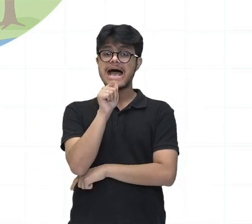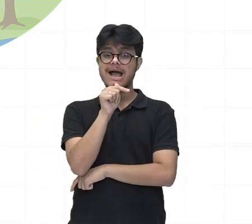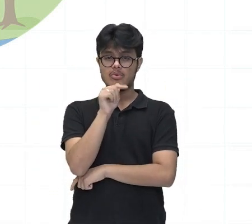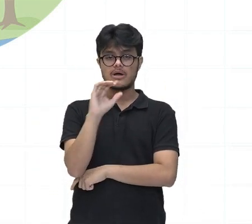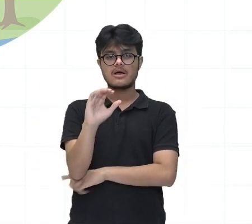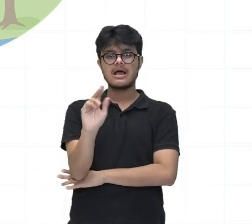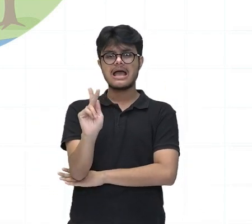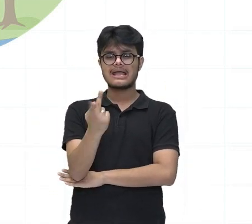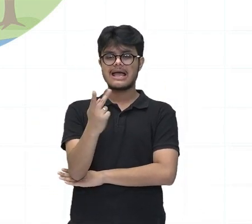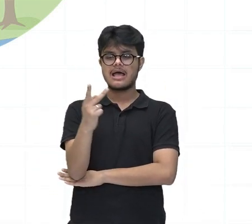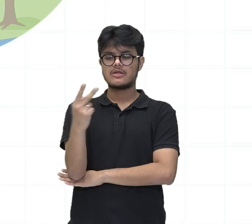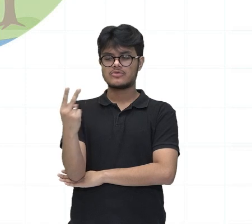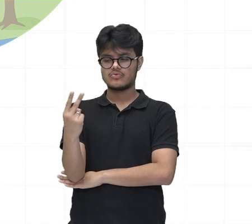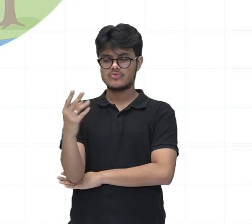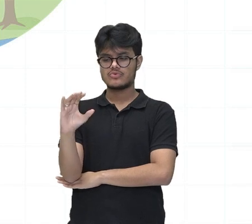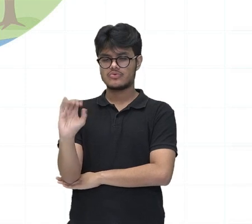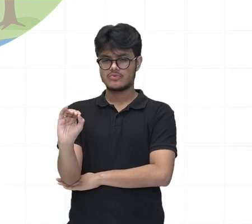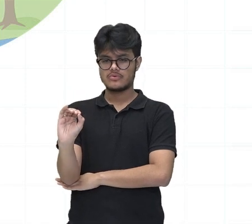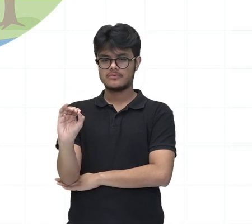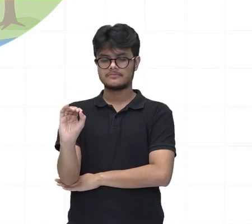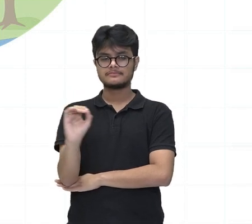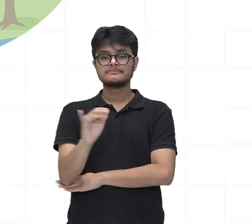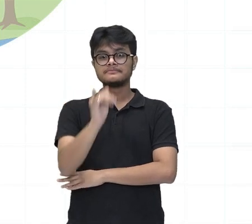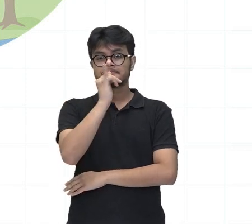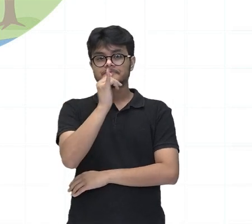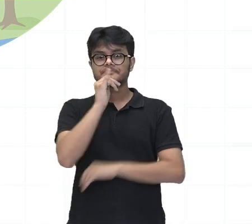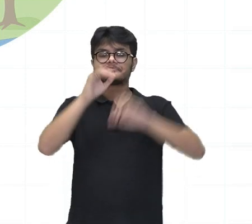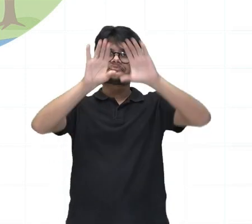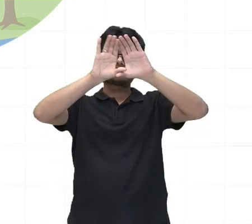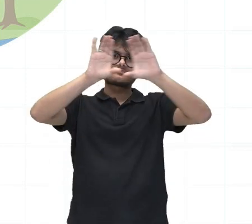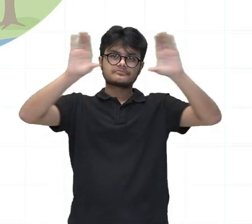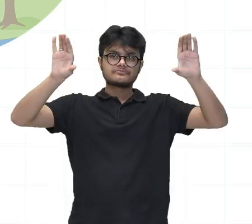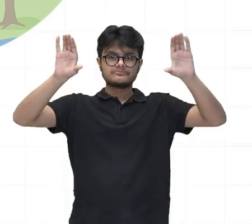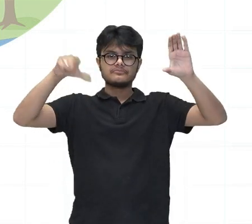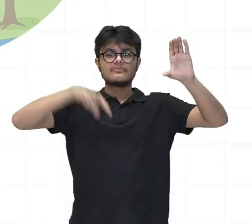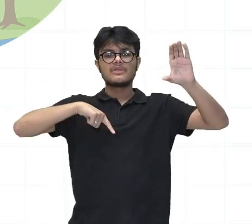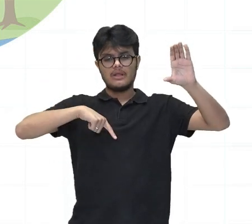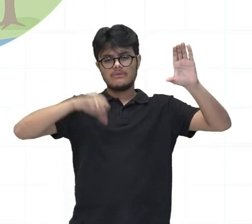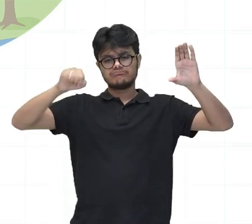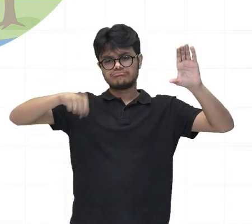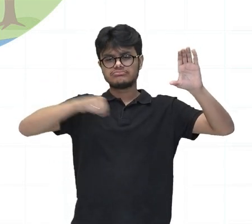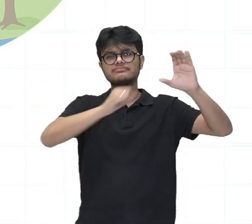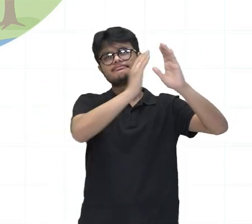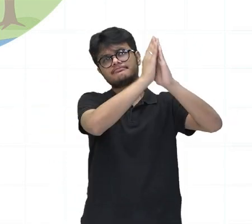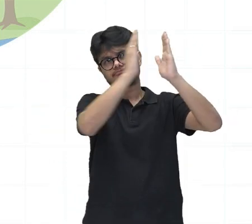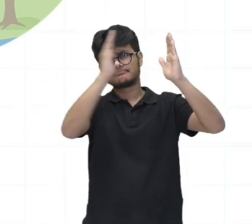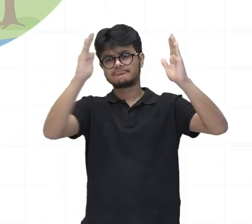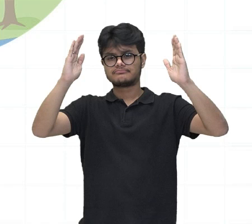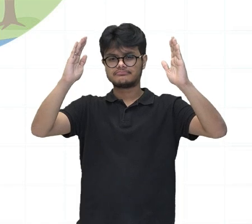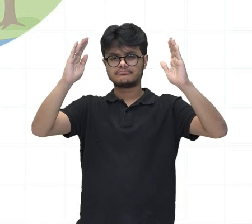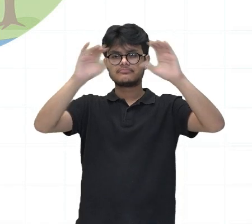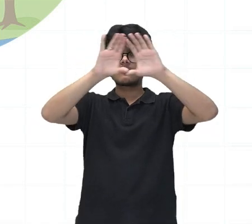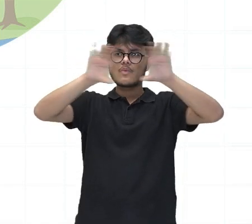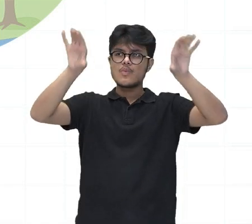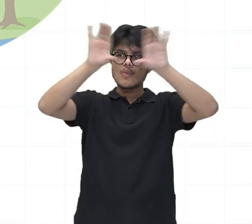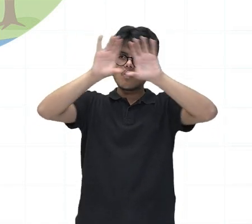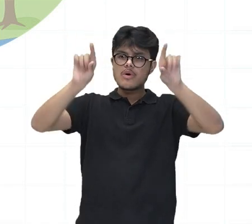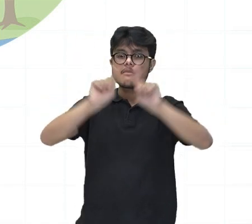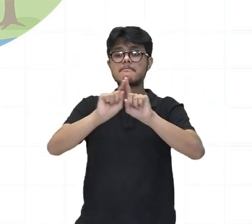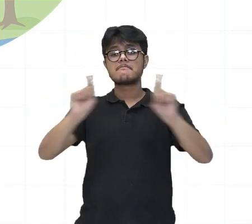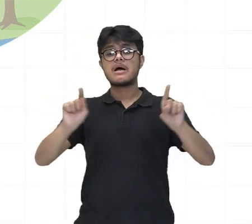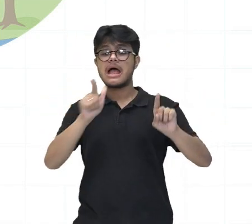né? Enquanto na atmosfera está acontecendo o ciclo da água, e enquanto nos